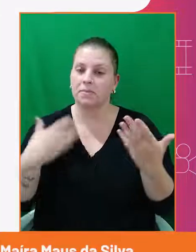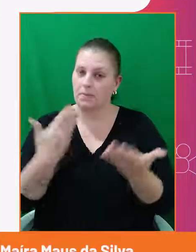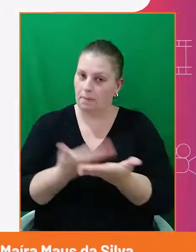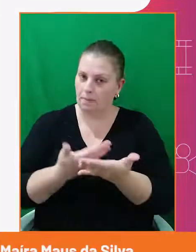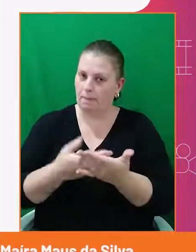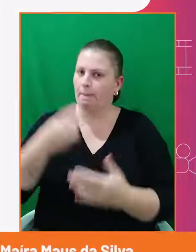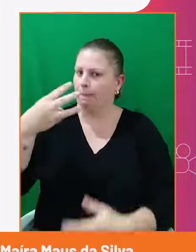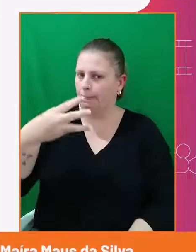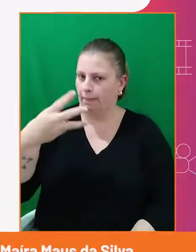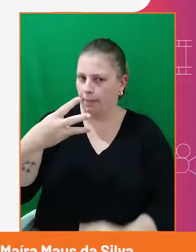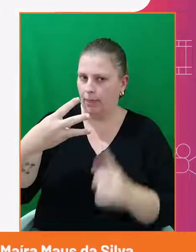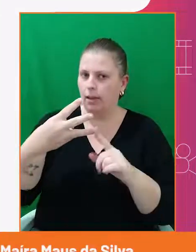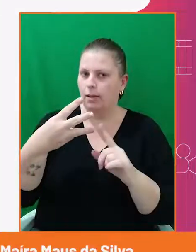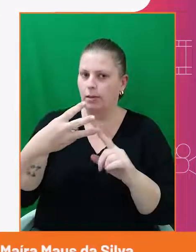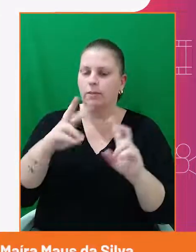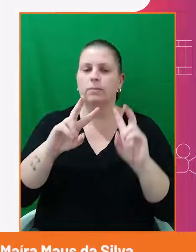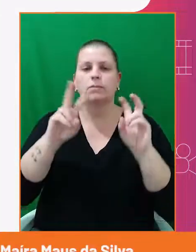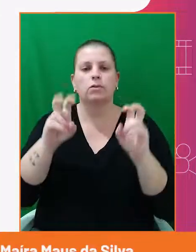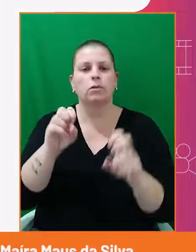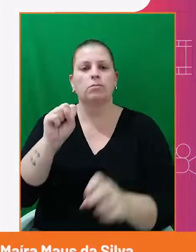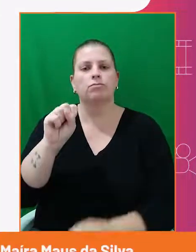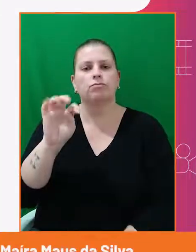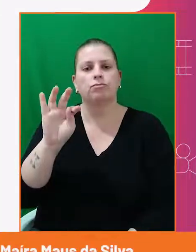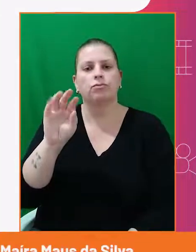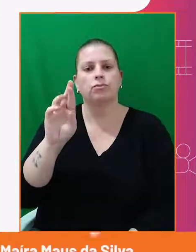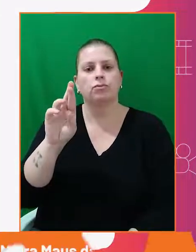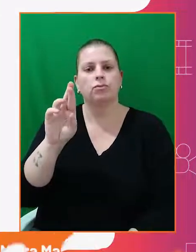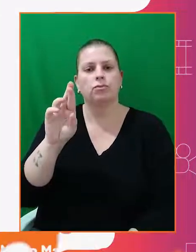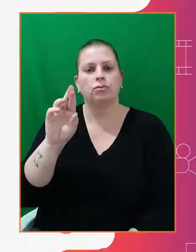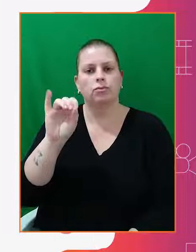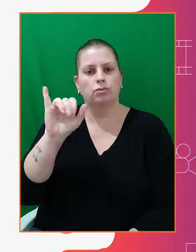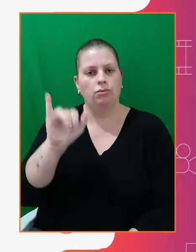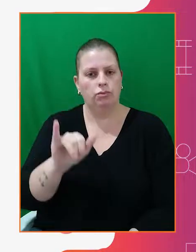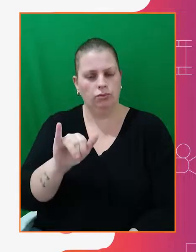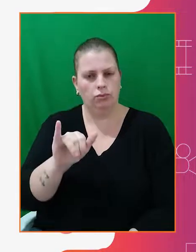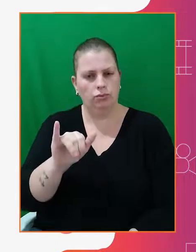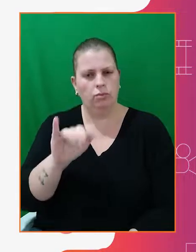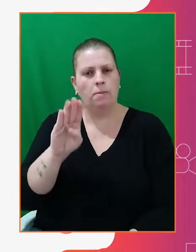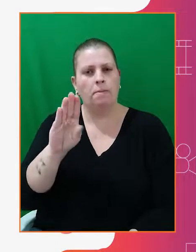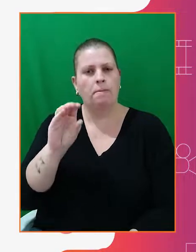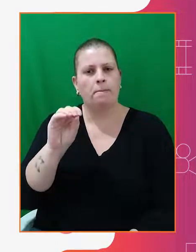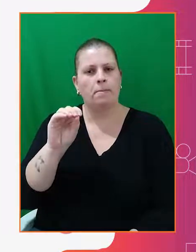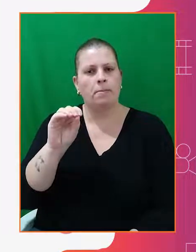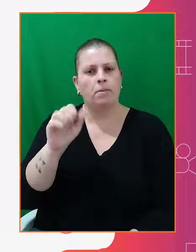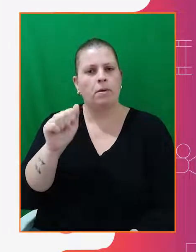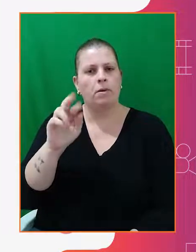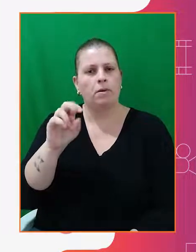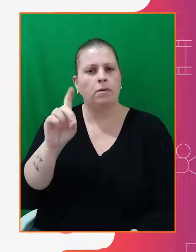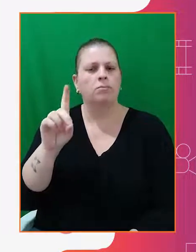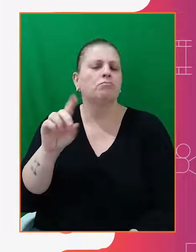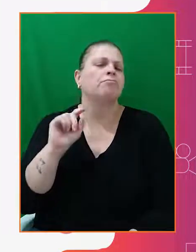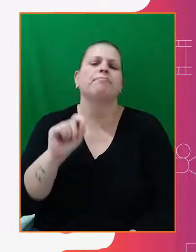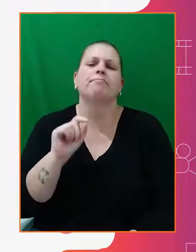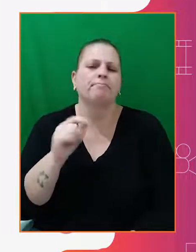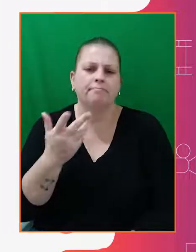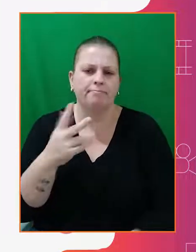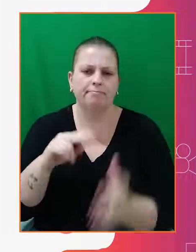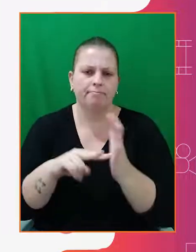desenrolar essa unidade 3, onde a gente vai falar sobre o storyboard. Começamos com essa pergunta, então, o que é um